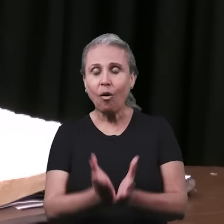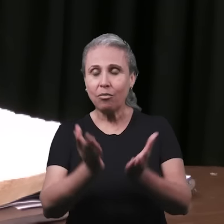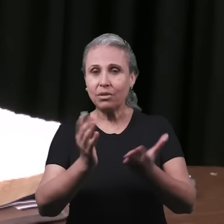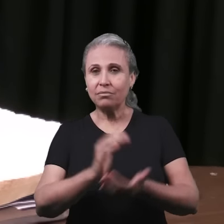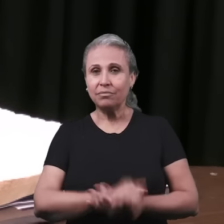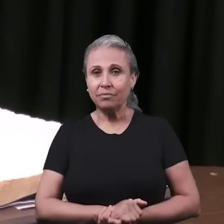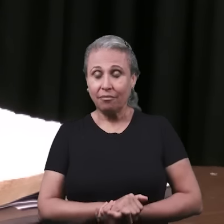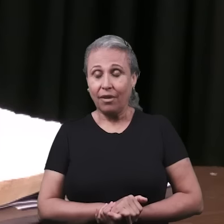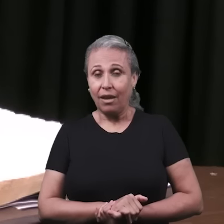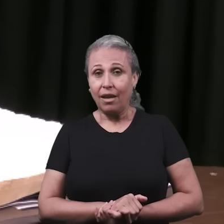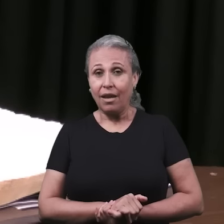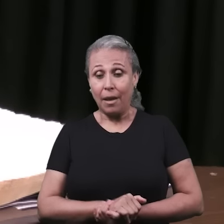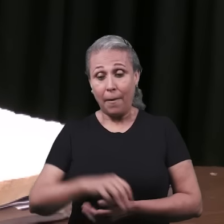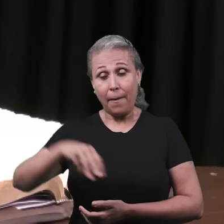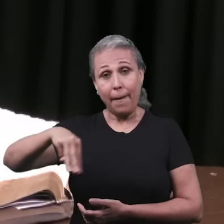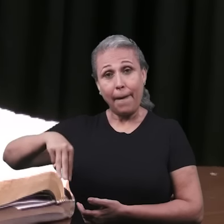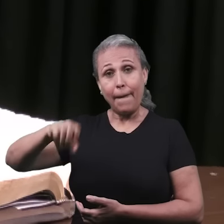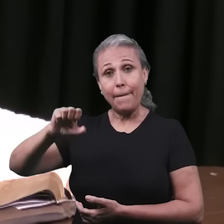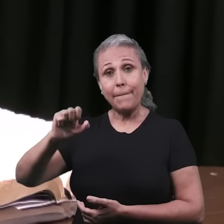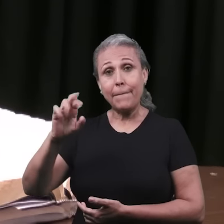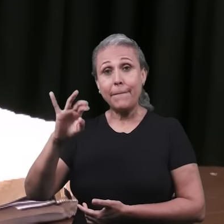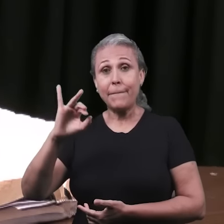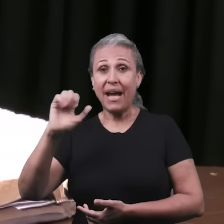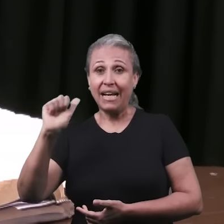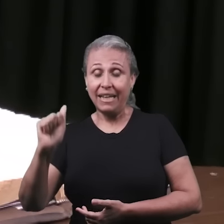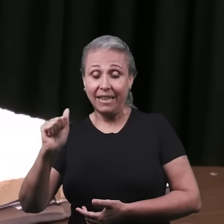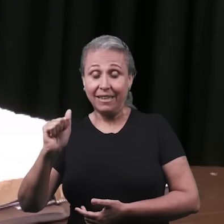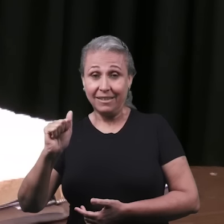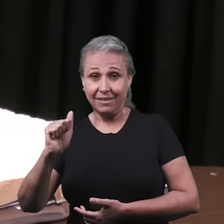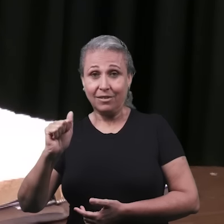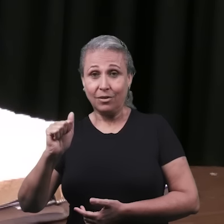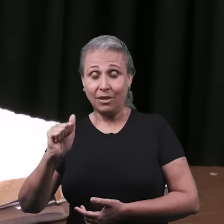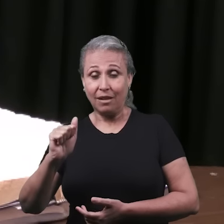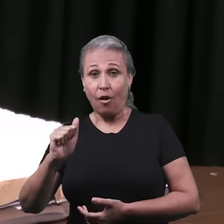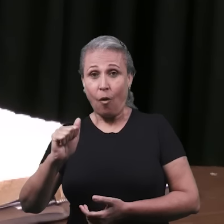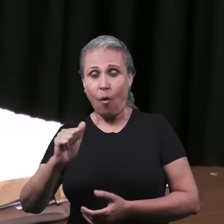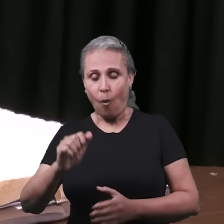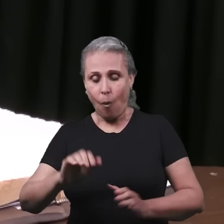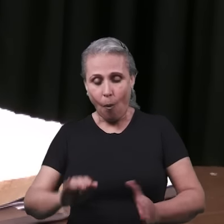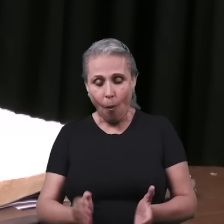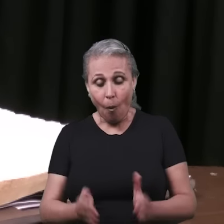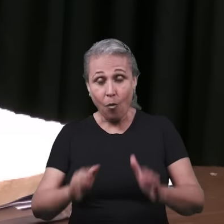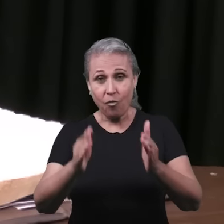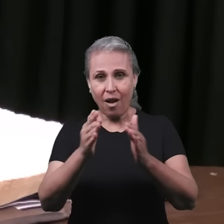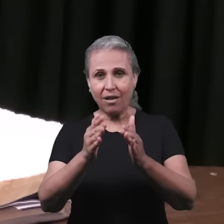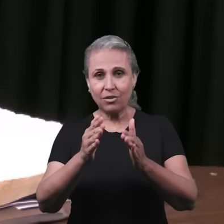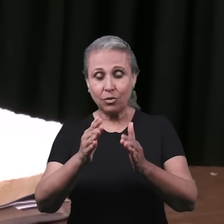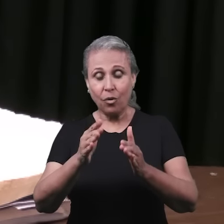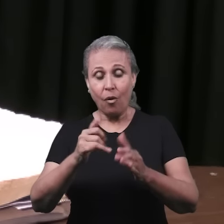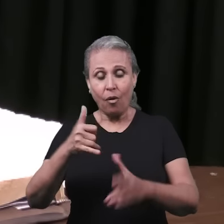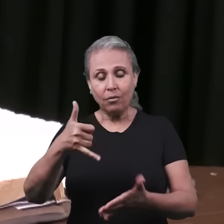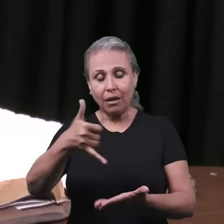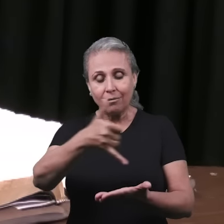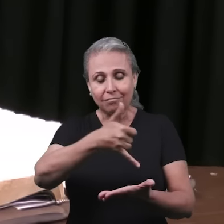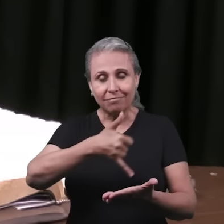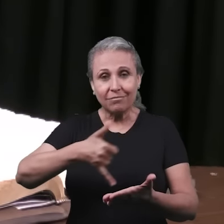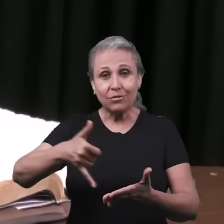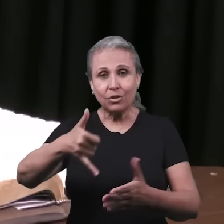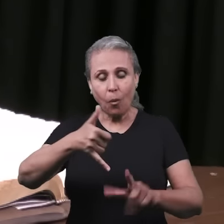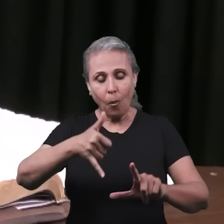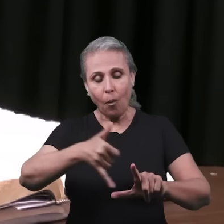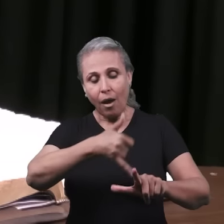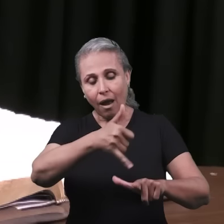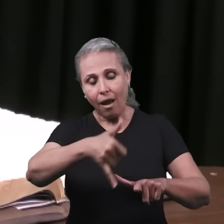lançou aquele unguento de nardo preciosíssimo, puríssimo, para ungir Jesus,